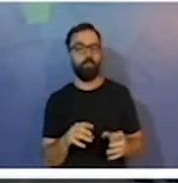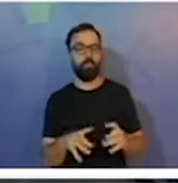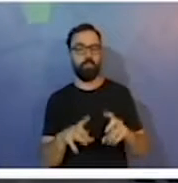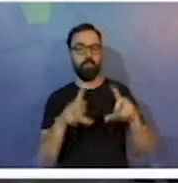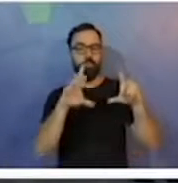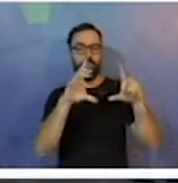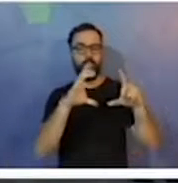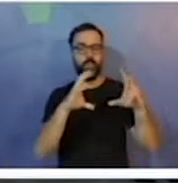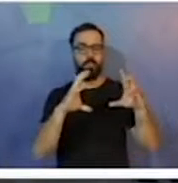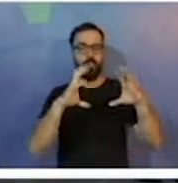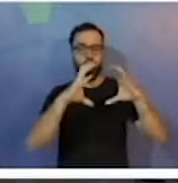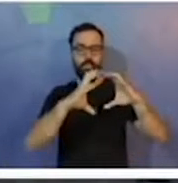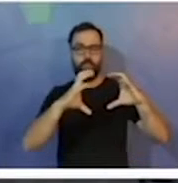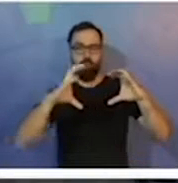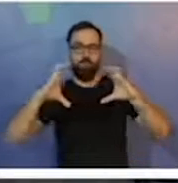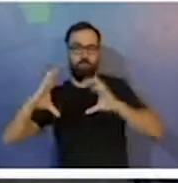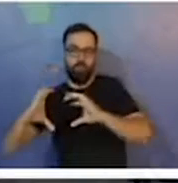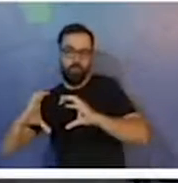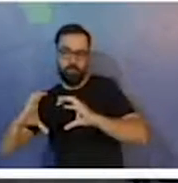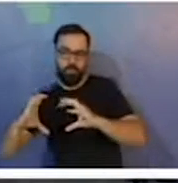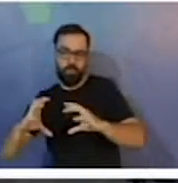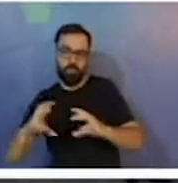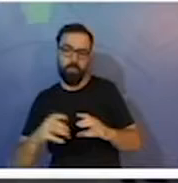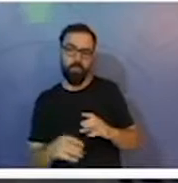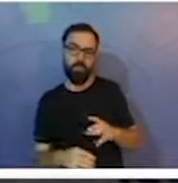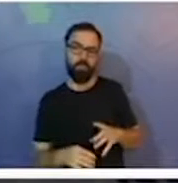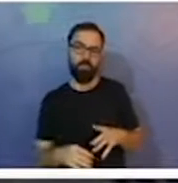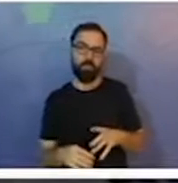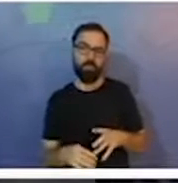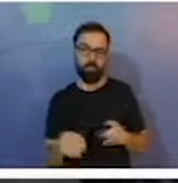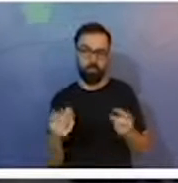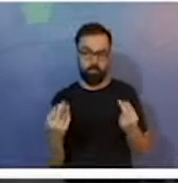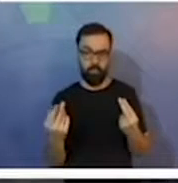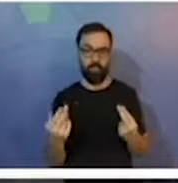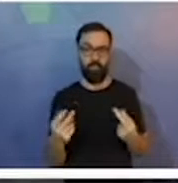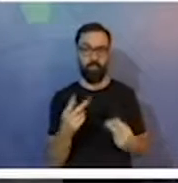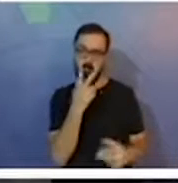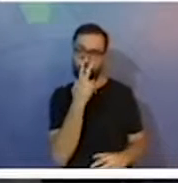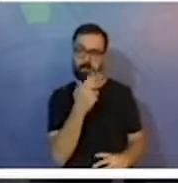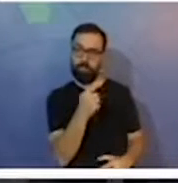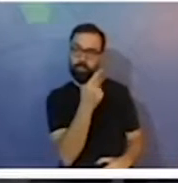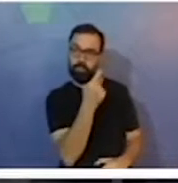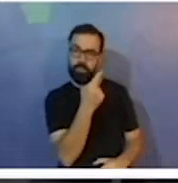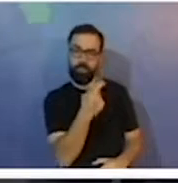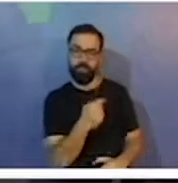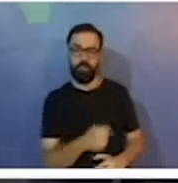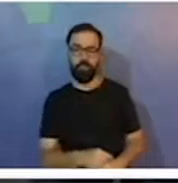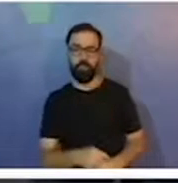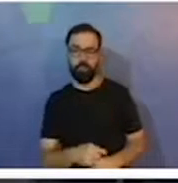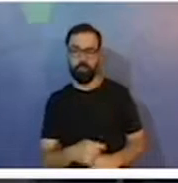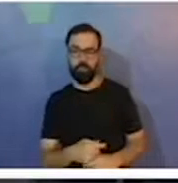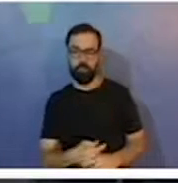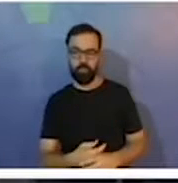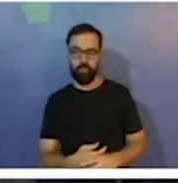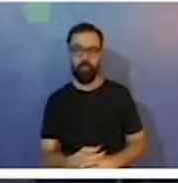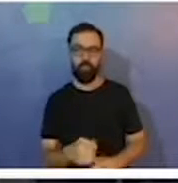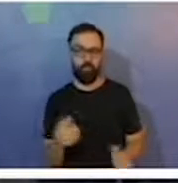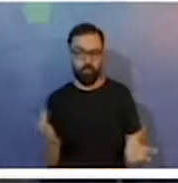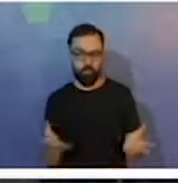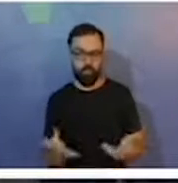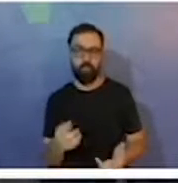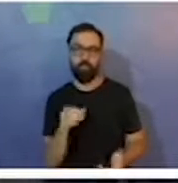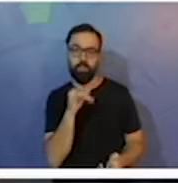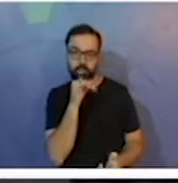com a mesma finalidade que esse sítio então aqui é uma pergunta pessoal eu vou dar para vocês alguns dos